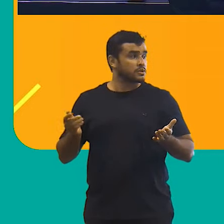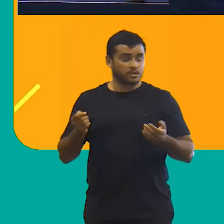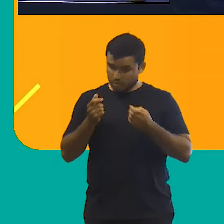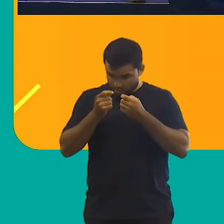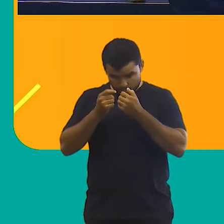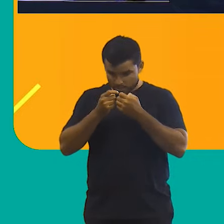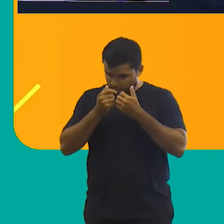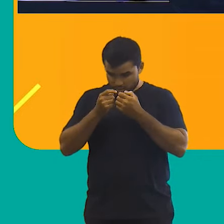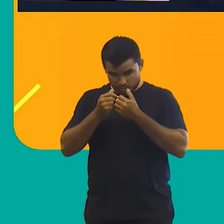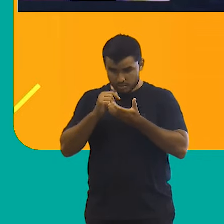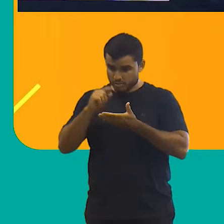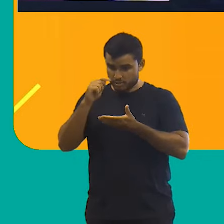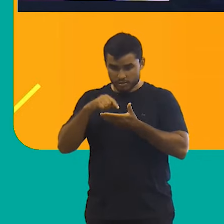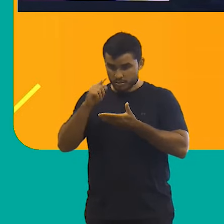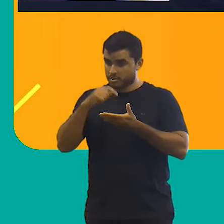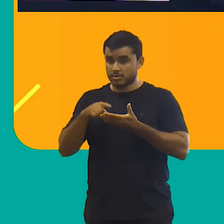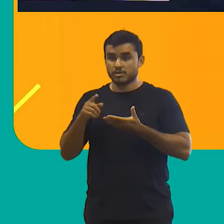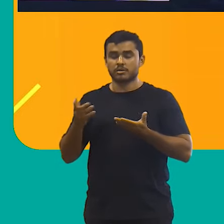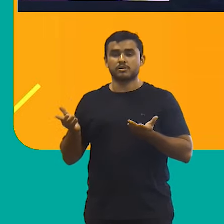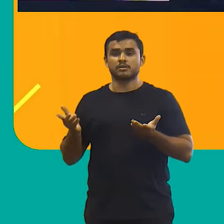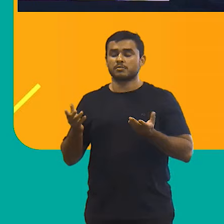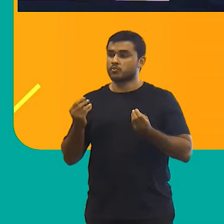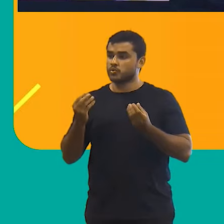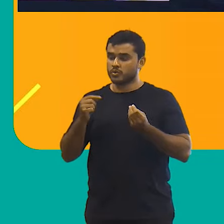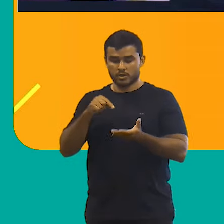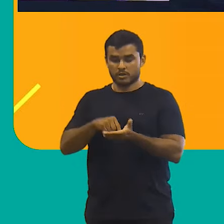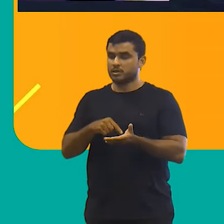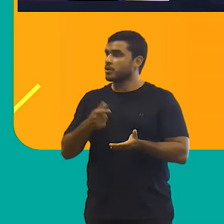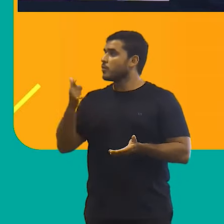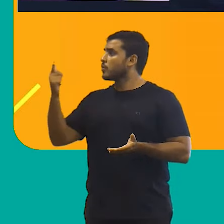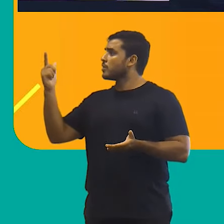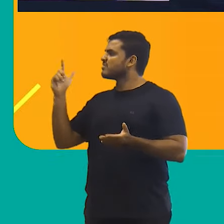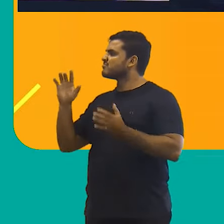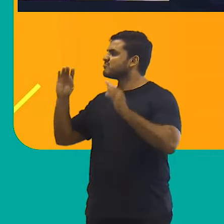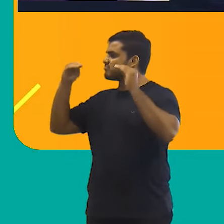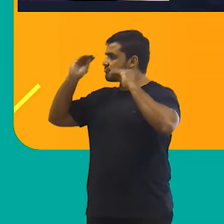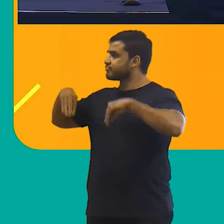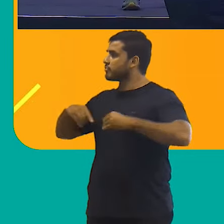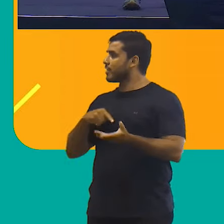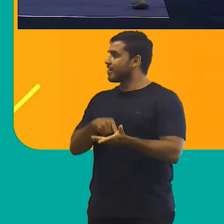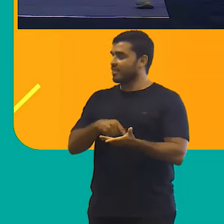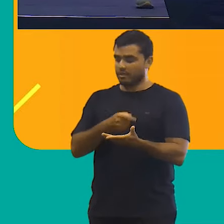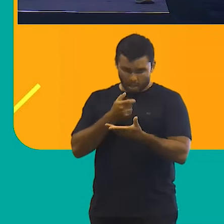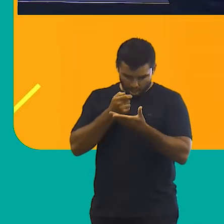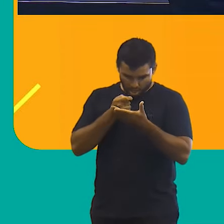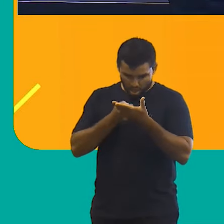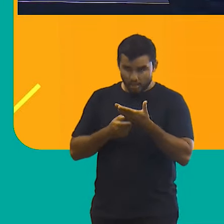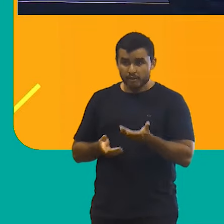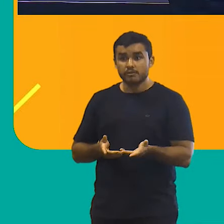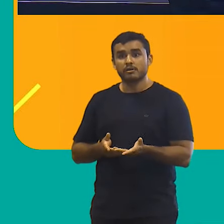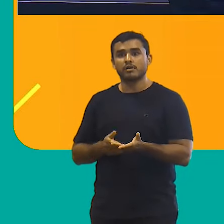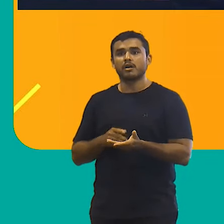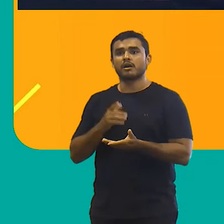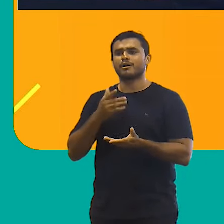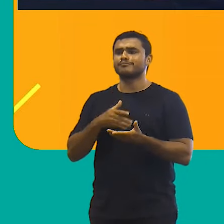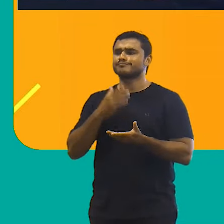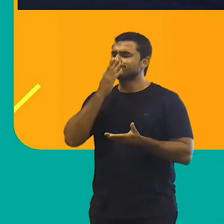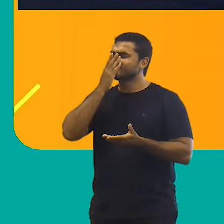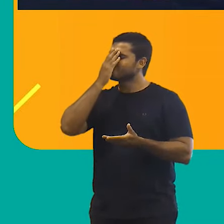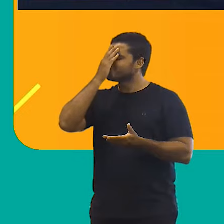Meu filho, eu estou deixando de viver. Eu sei, pai, né? Ao invés de você fazer outras coisas mais interessantes, você está lá naqueles vídeos